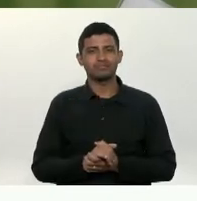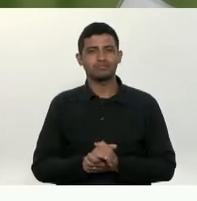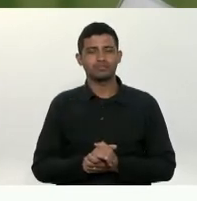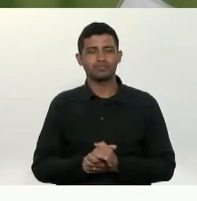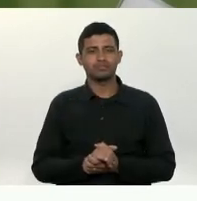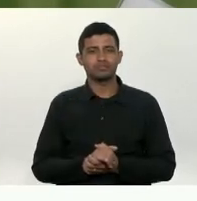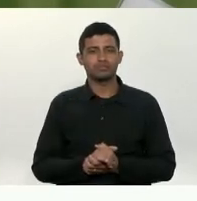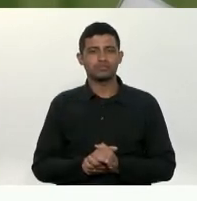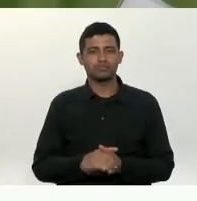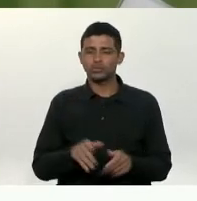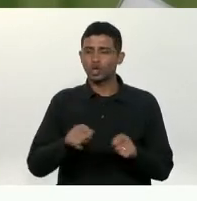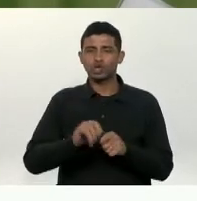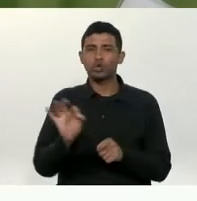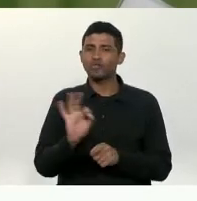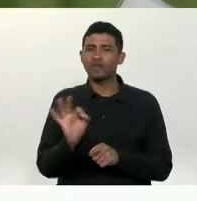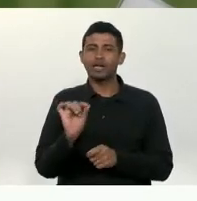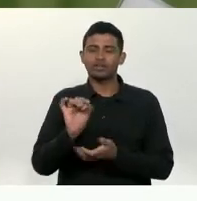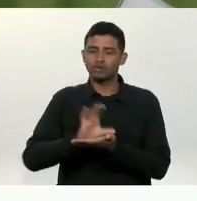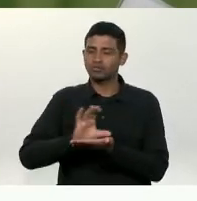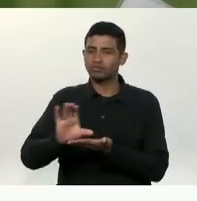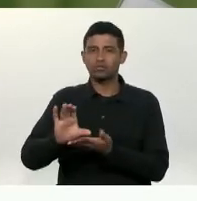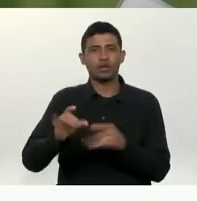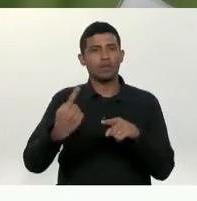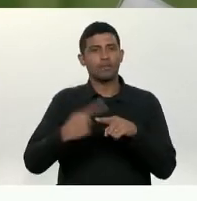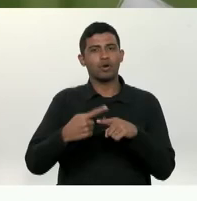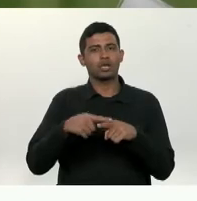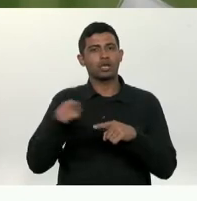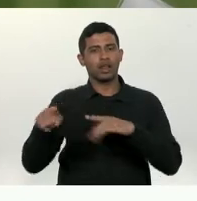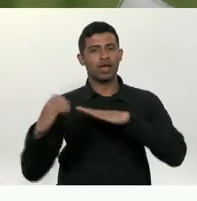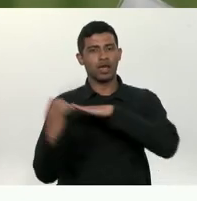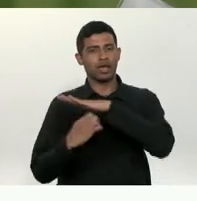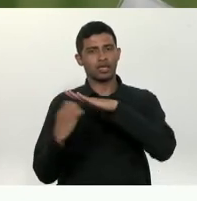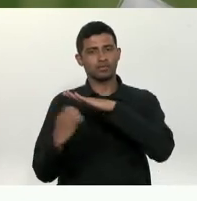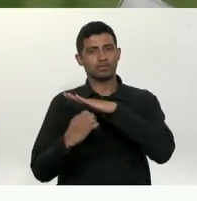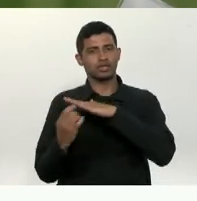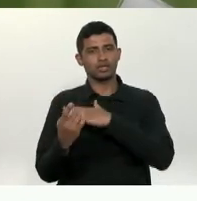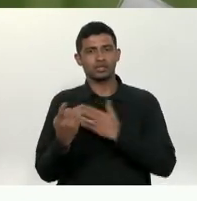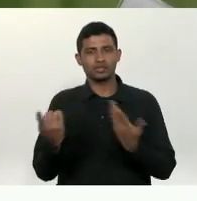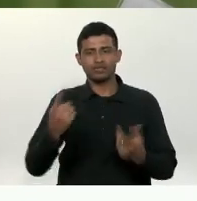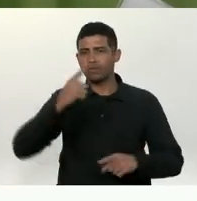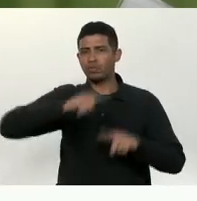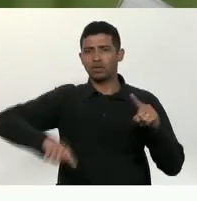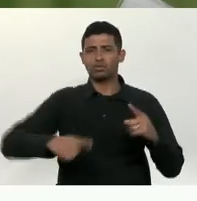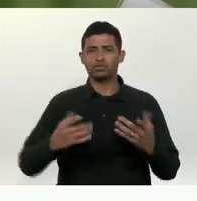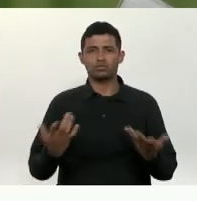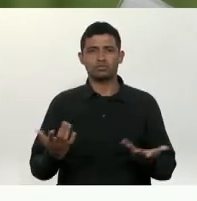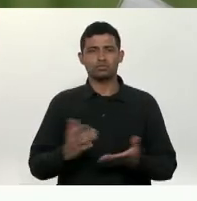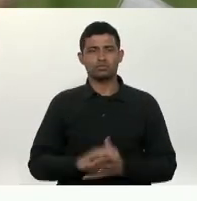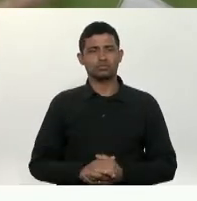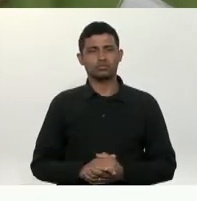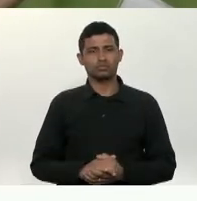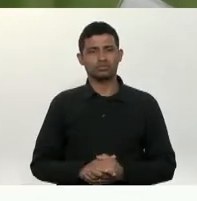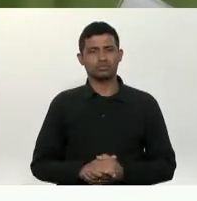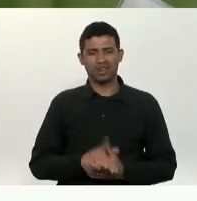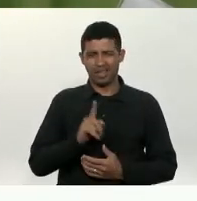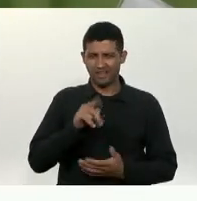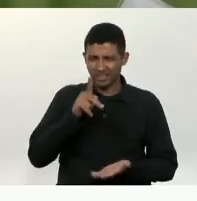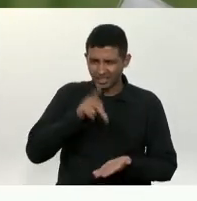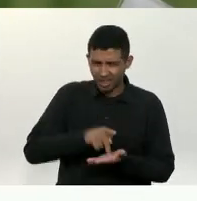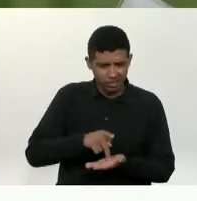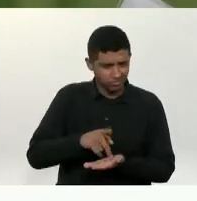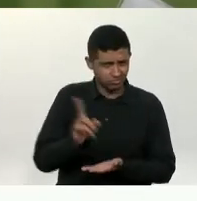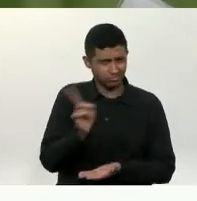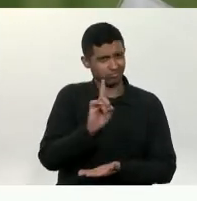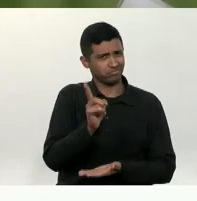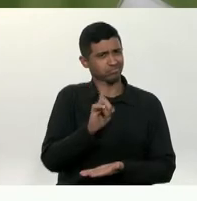faz investimentos porque a agência reguladora os proibiu, o que não é verdade